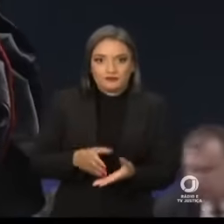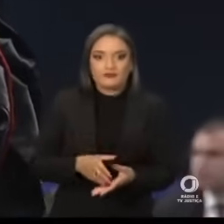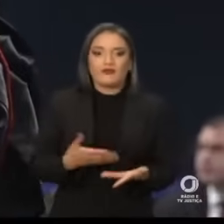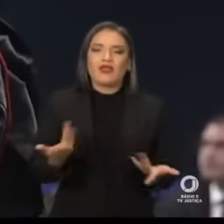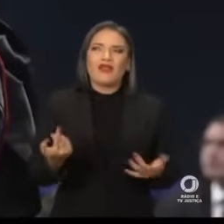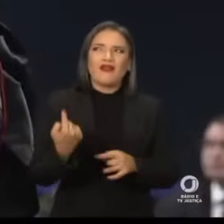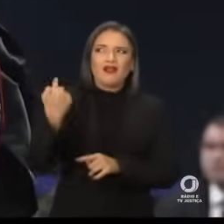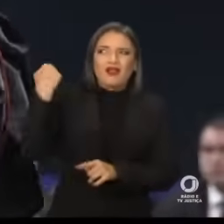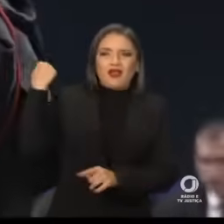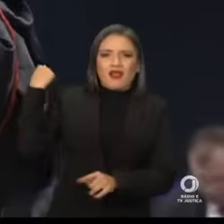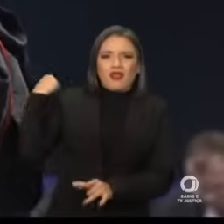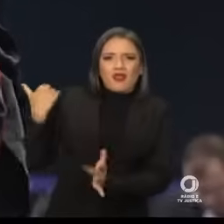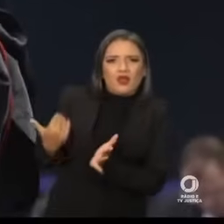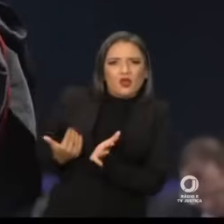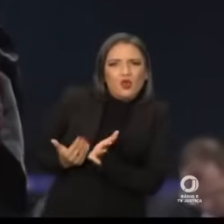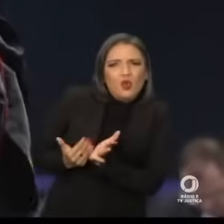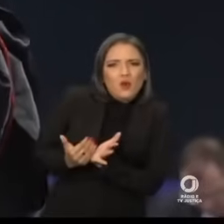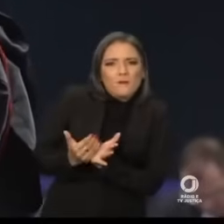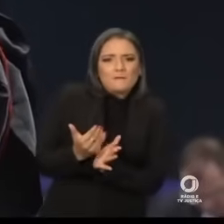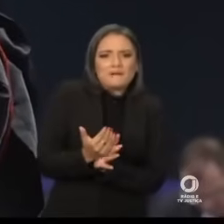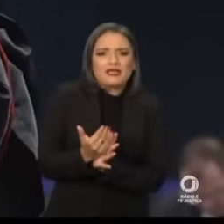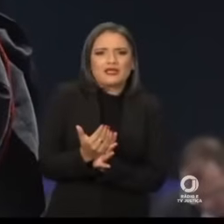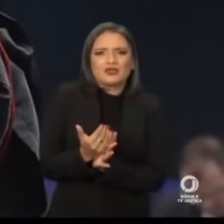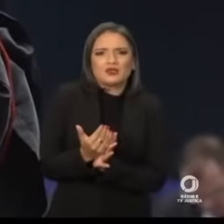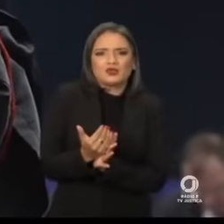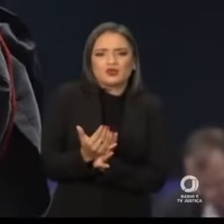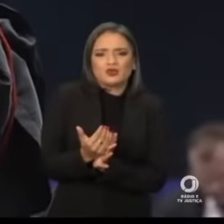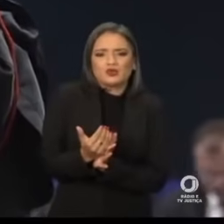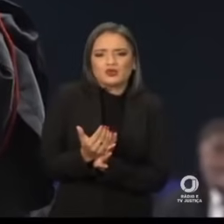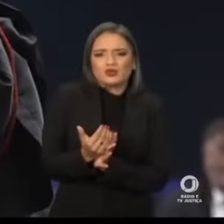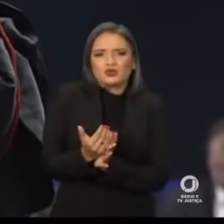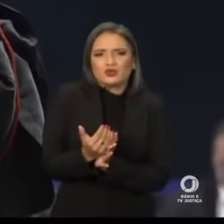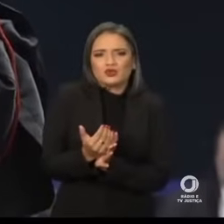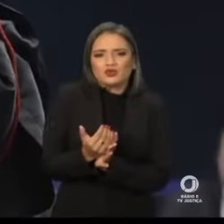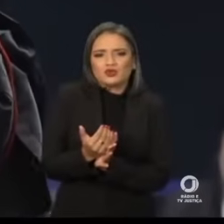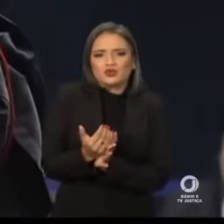início, desde o primeiro momento,